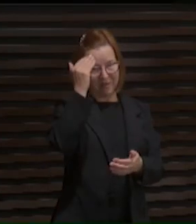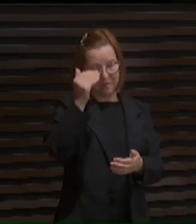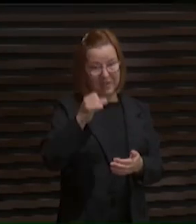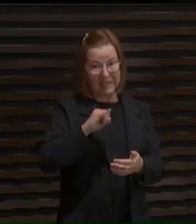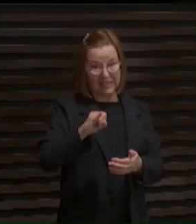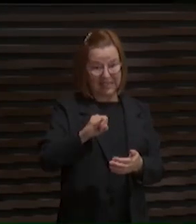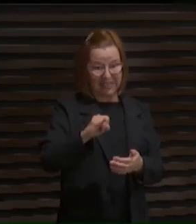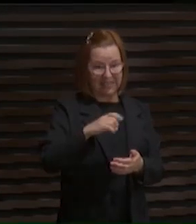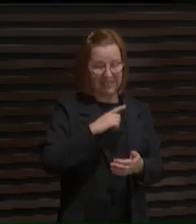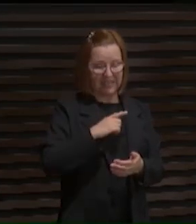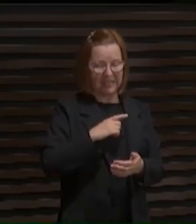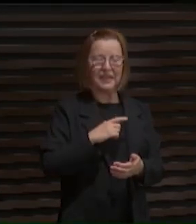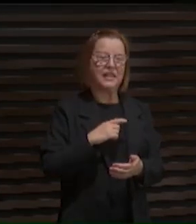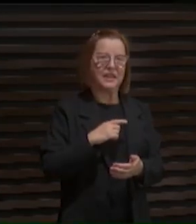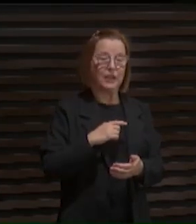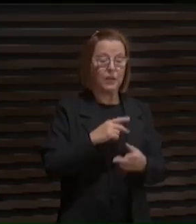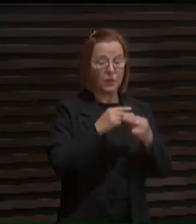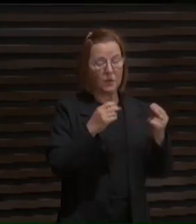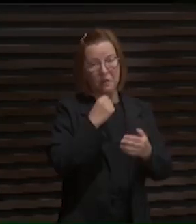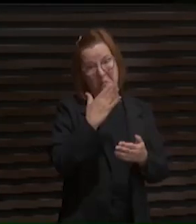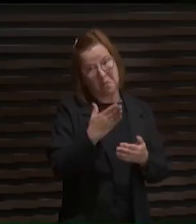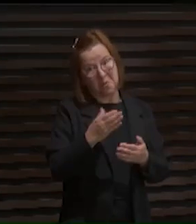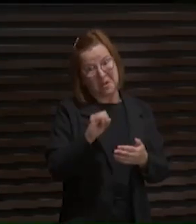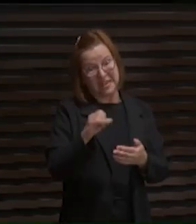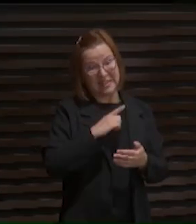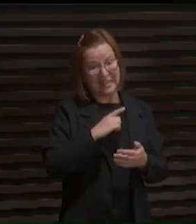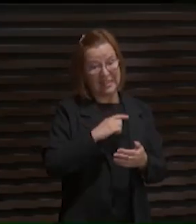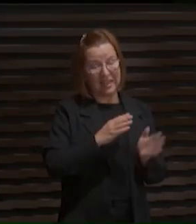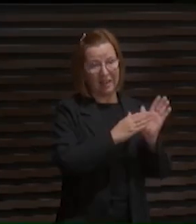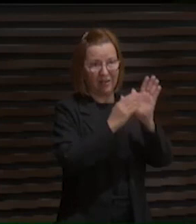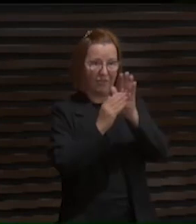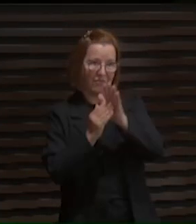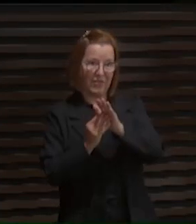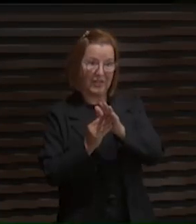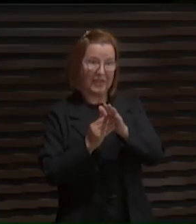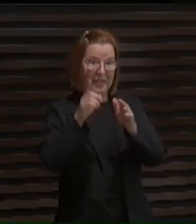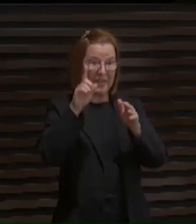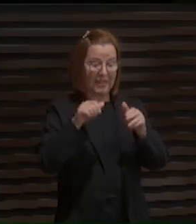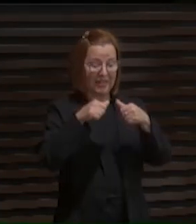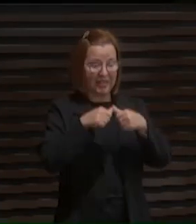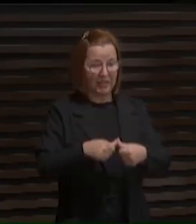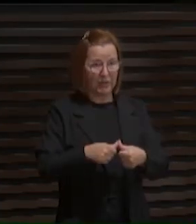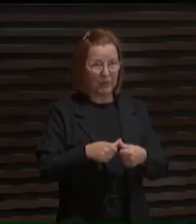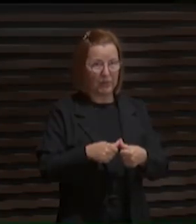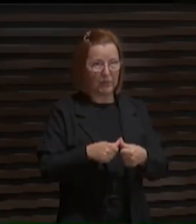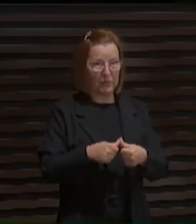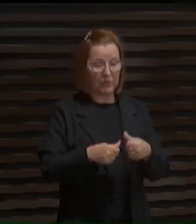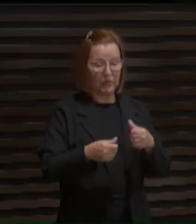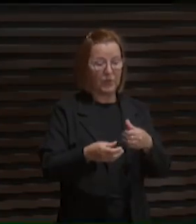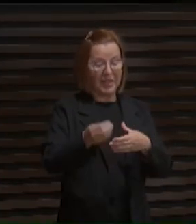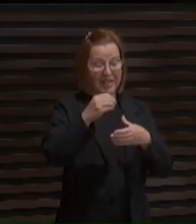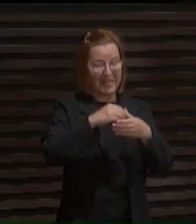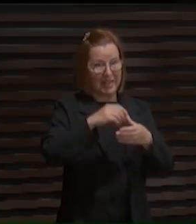alguma virtude há e se algum louvor existe, seja isso que ocupe o pensamento